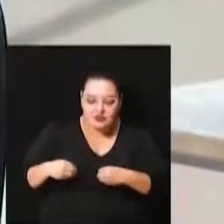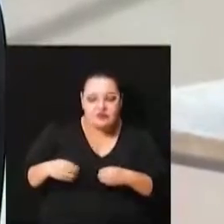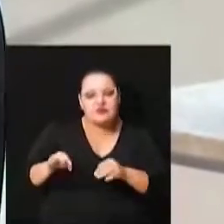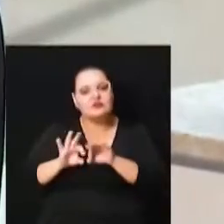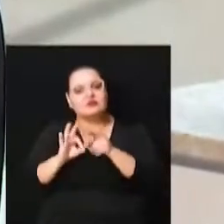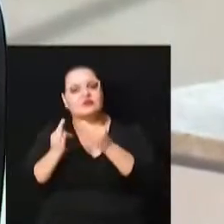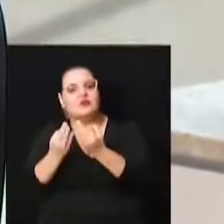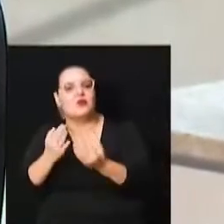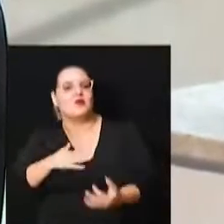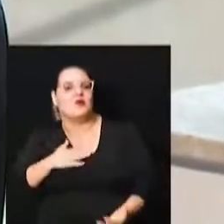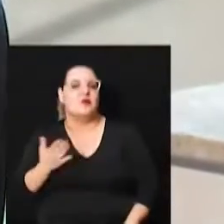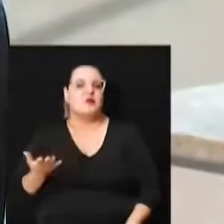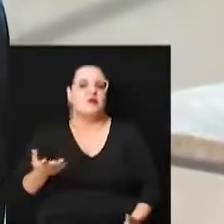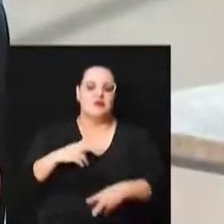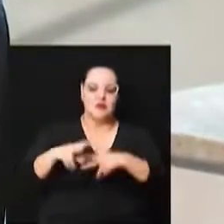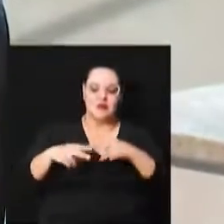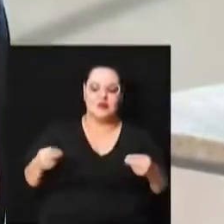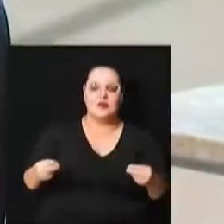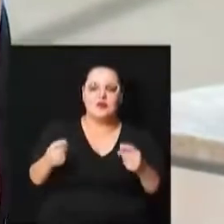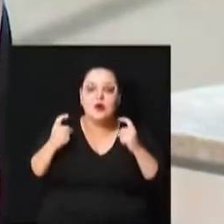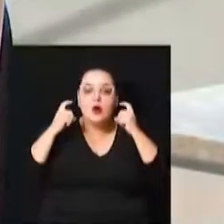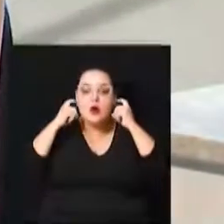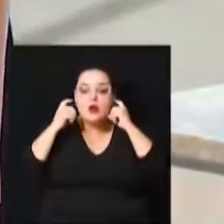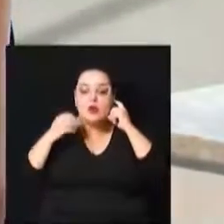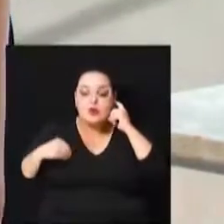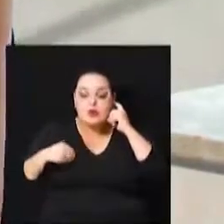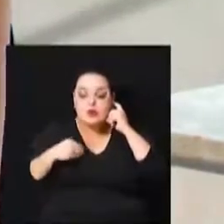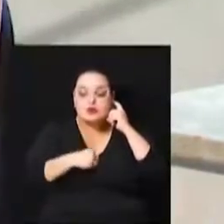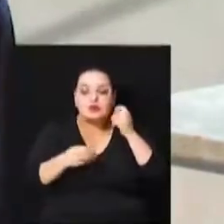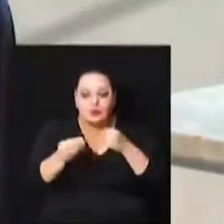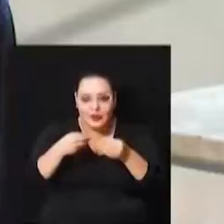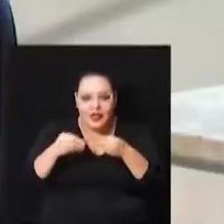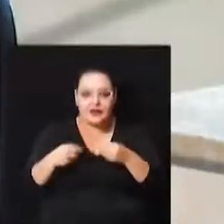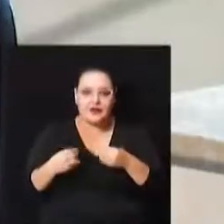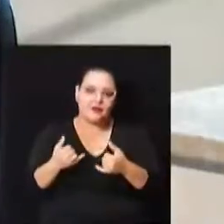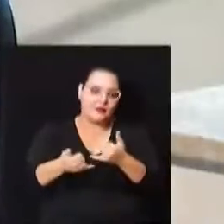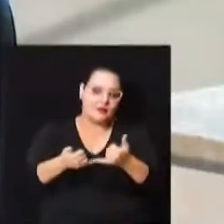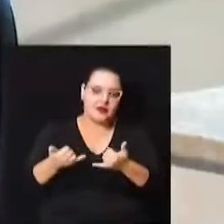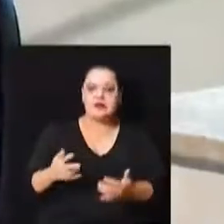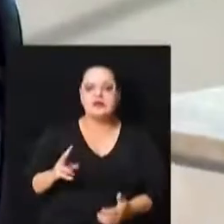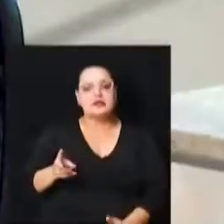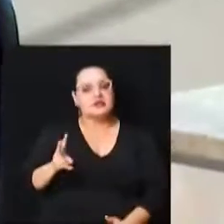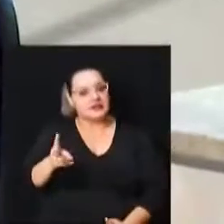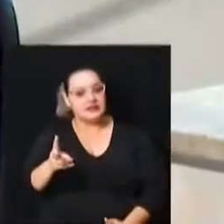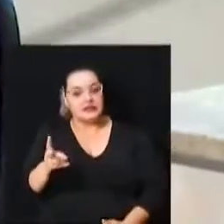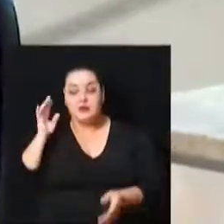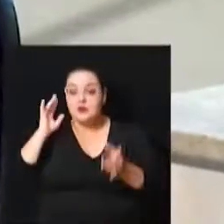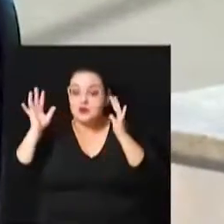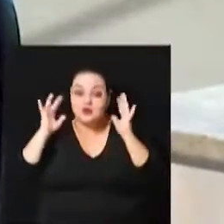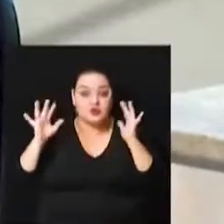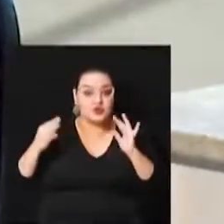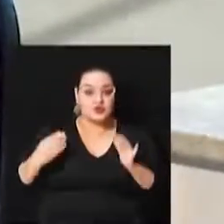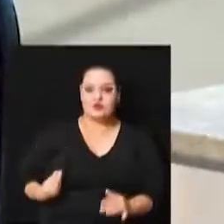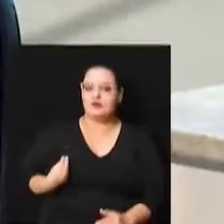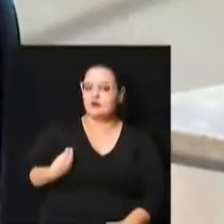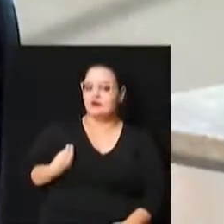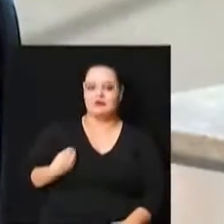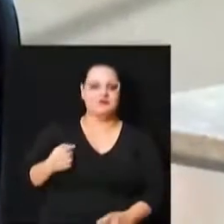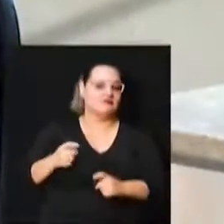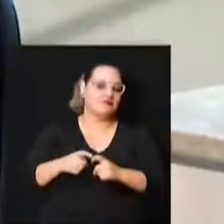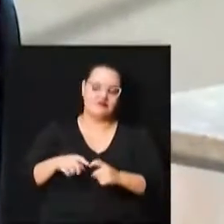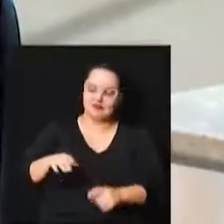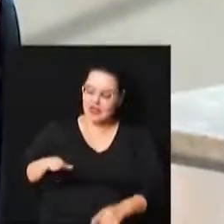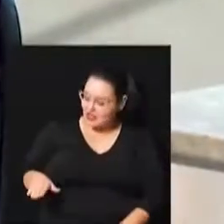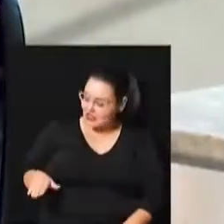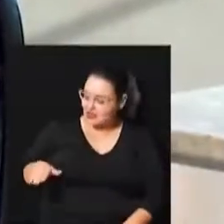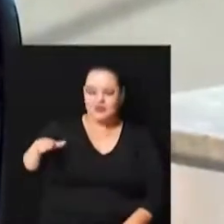dos meus primeiros presentes foi aqueles estetoscópios de plastiquinho que eu ficava brincando. Sempre foi um sonho da minha vida ser médica, desde